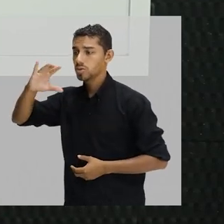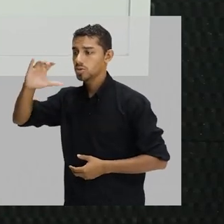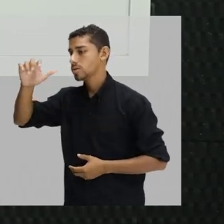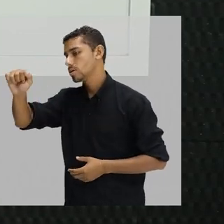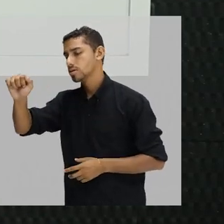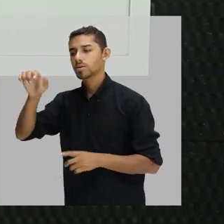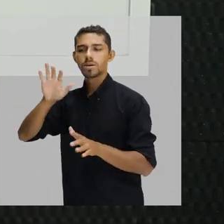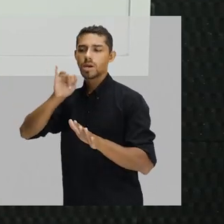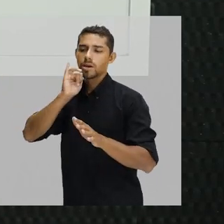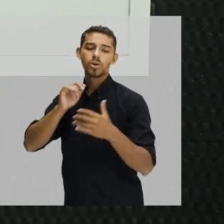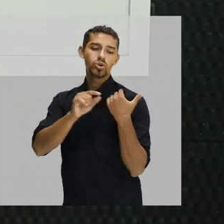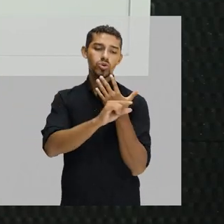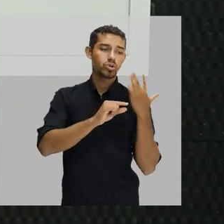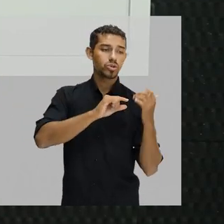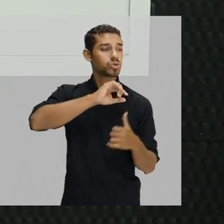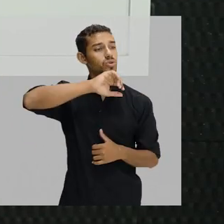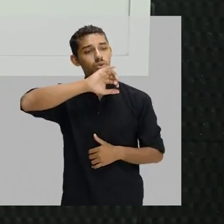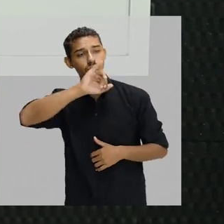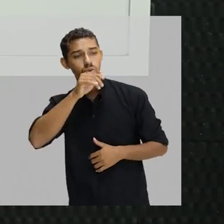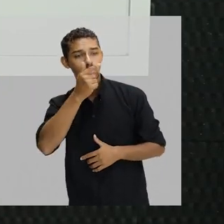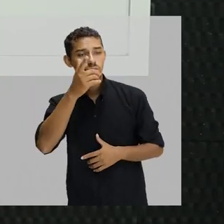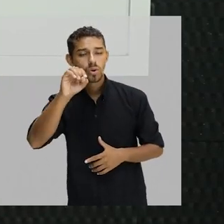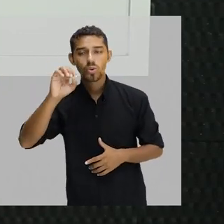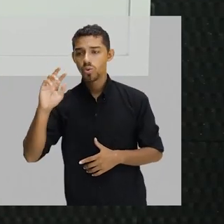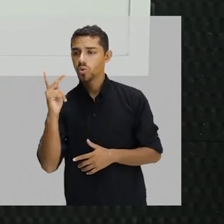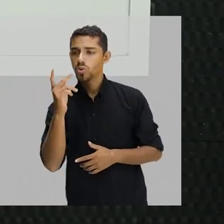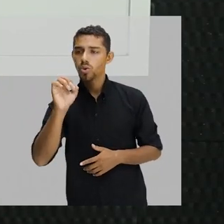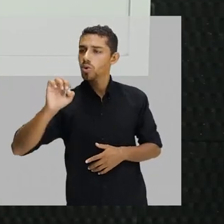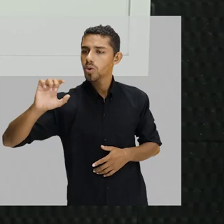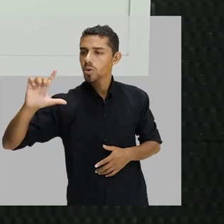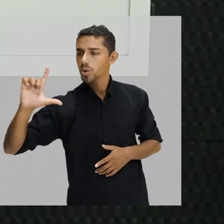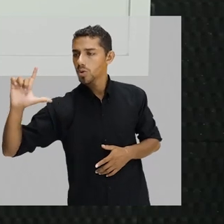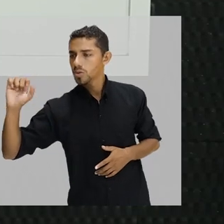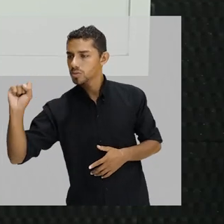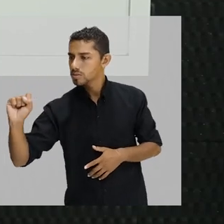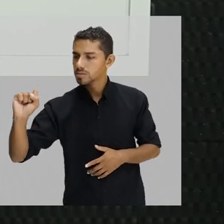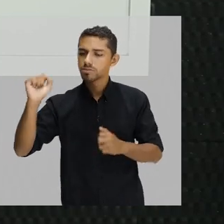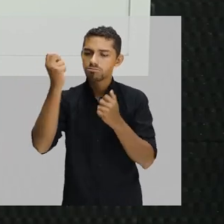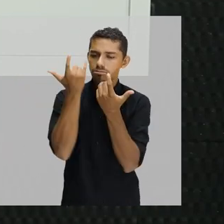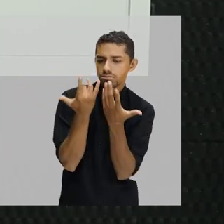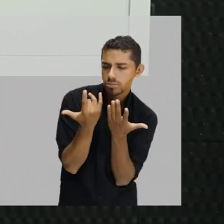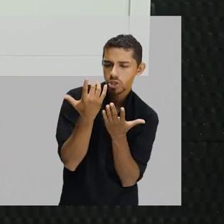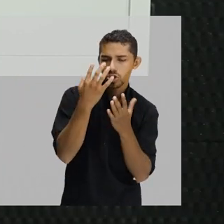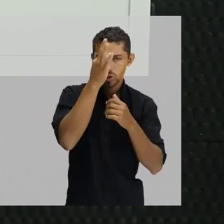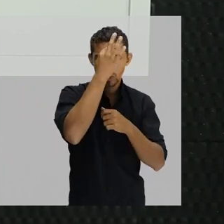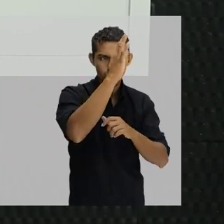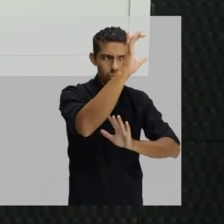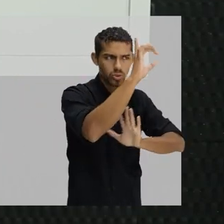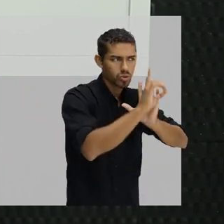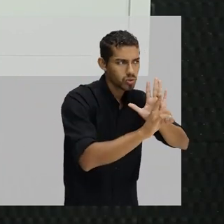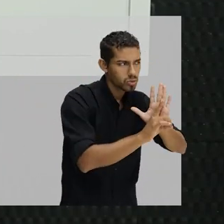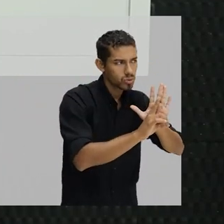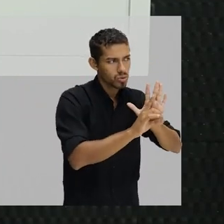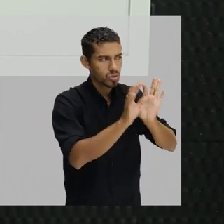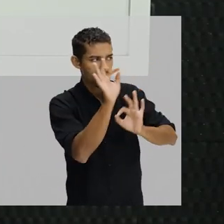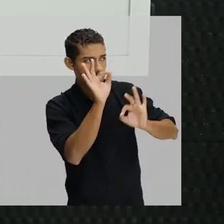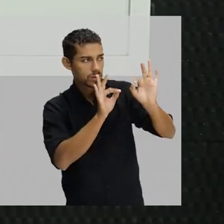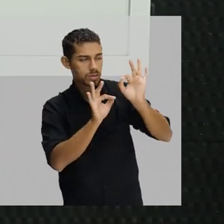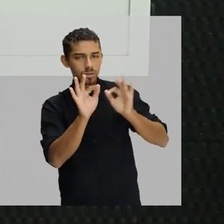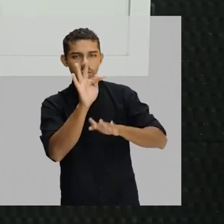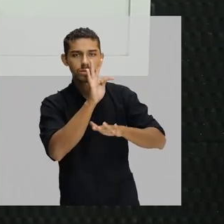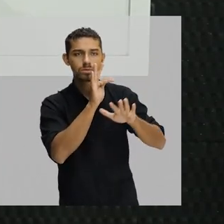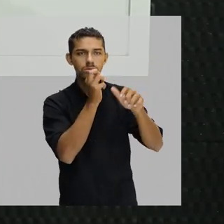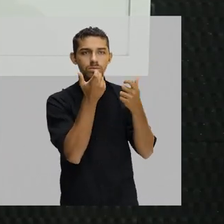ela. Nós temos John Rawls, por exemplo, os grandes escritores sobre o direito, a teoria do direito, a fórmula ali, né, colocada,